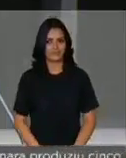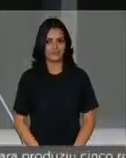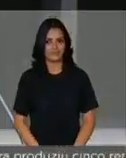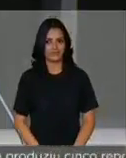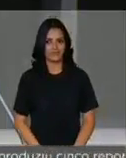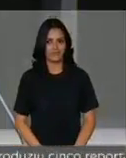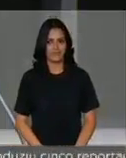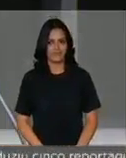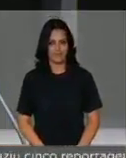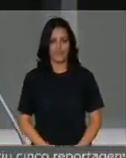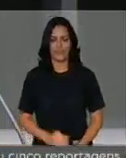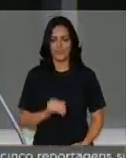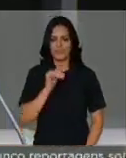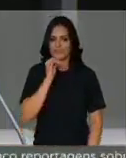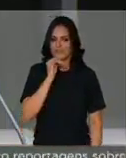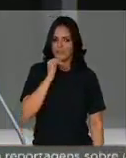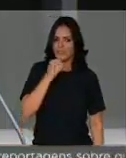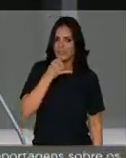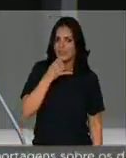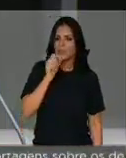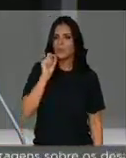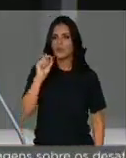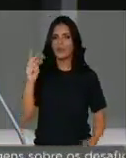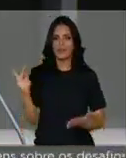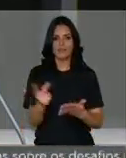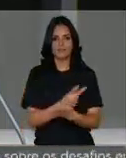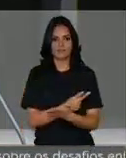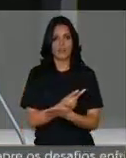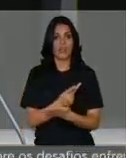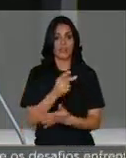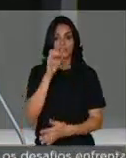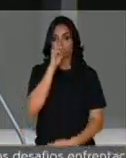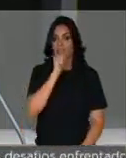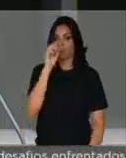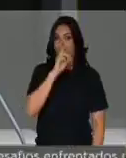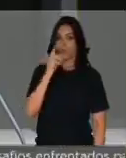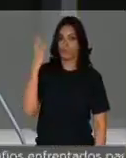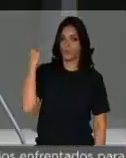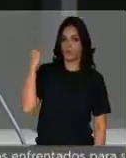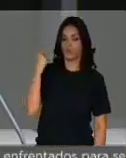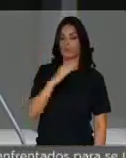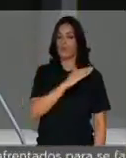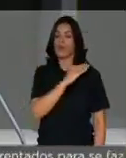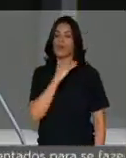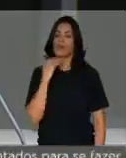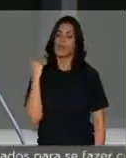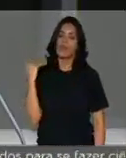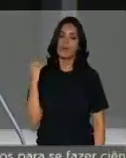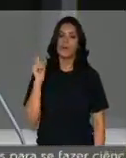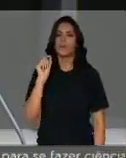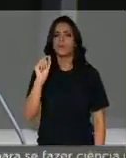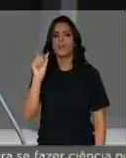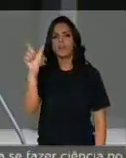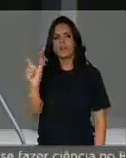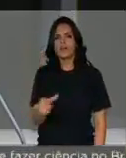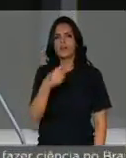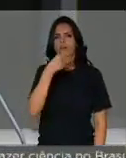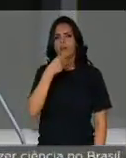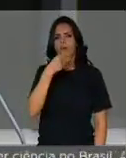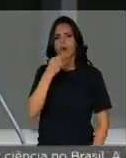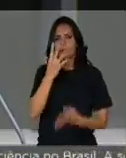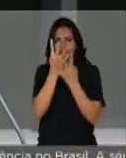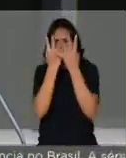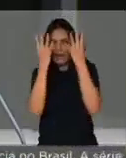nos enche de tristeza, que foi o falecimento do cacique, um grande líder